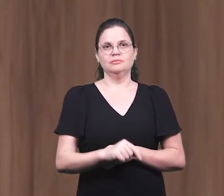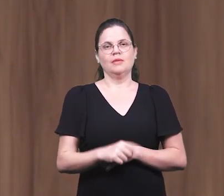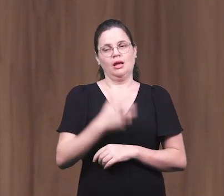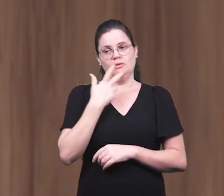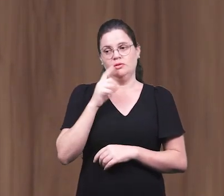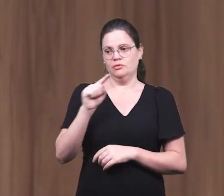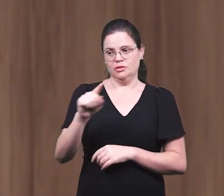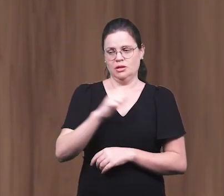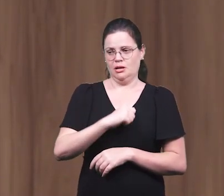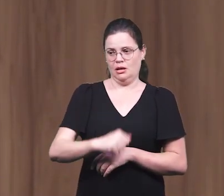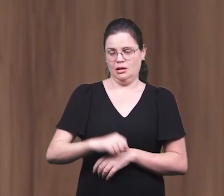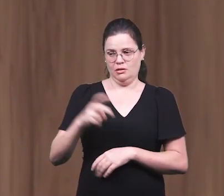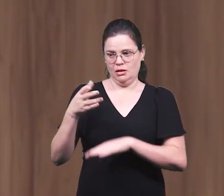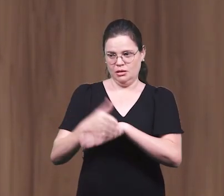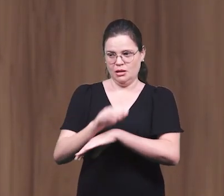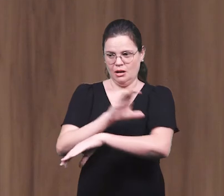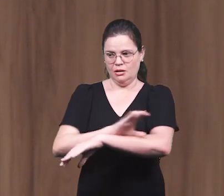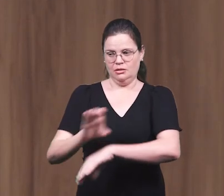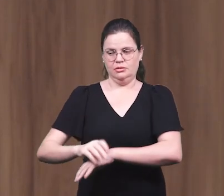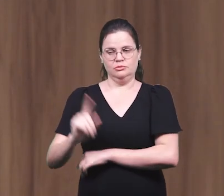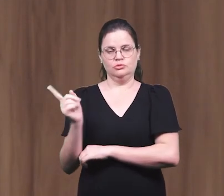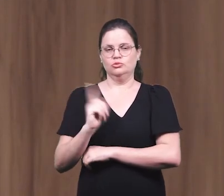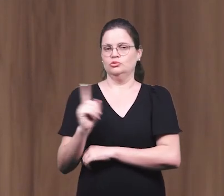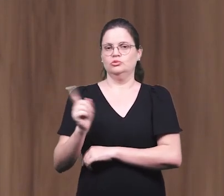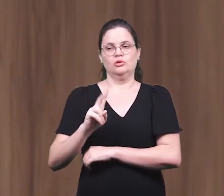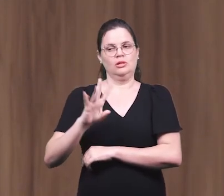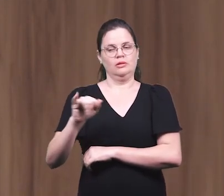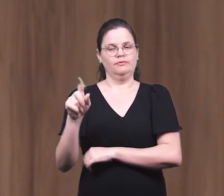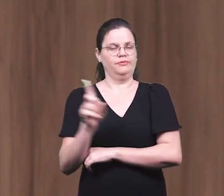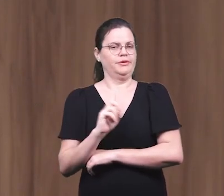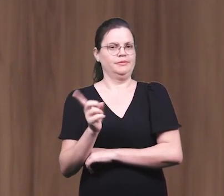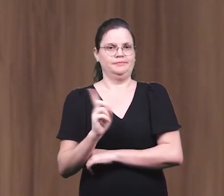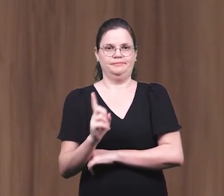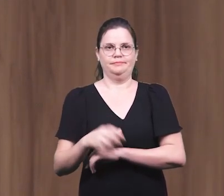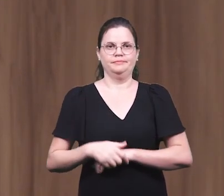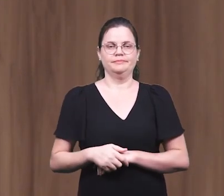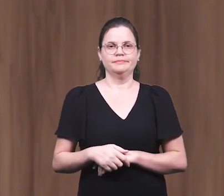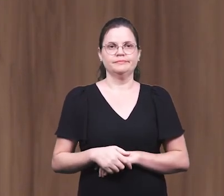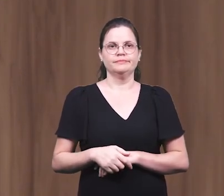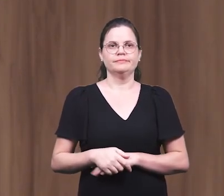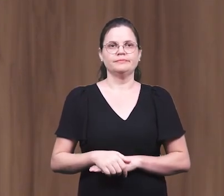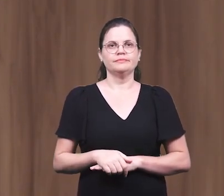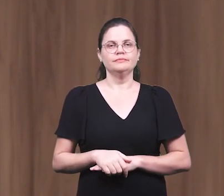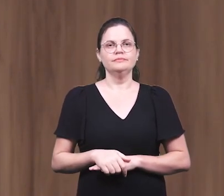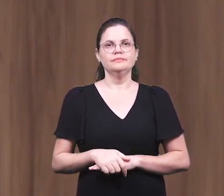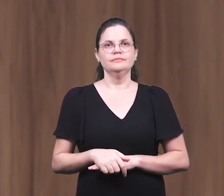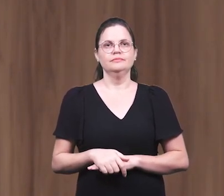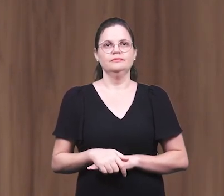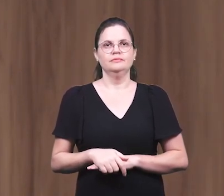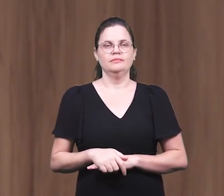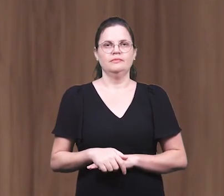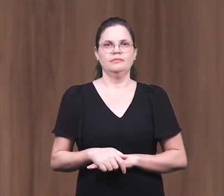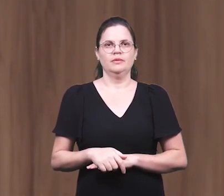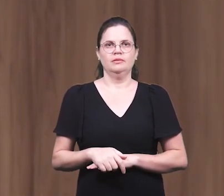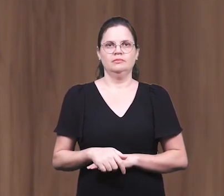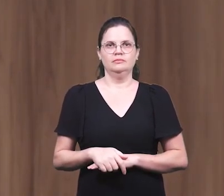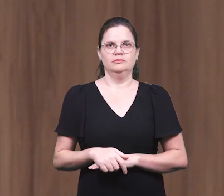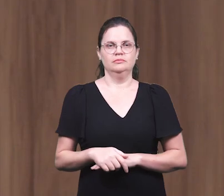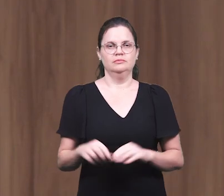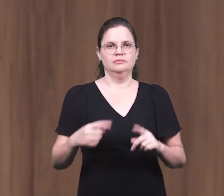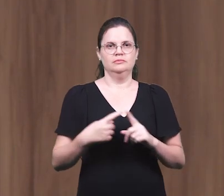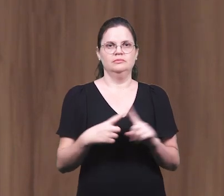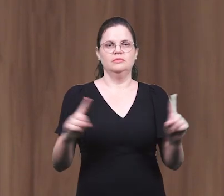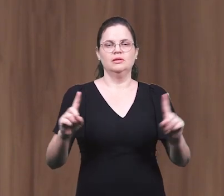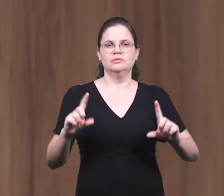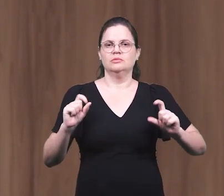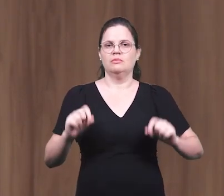também não ia entrar na terra, Mas assim, uma coisa, uma